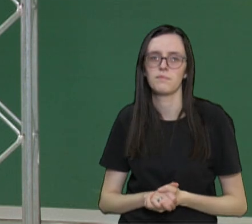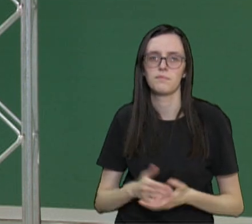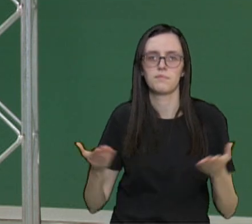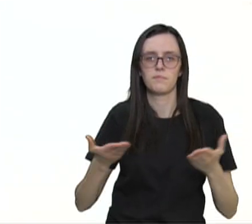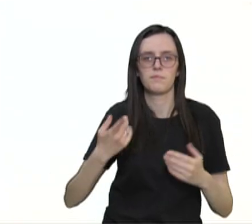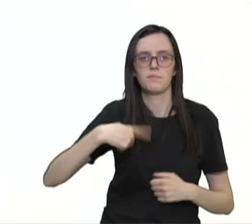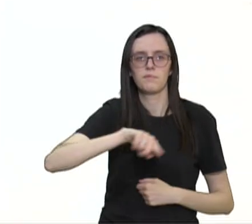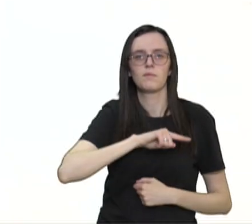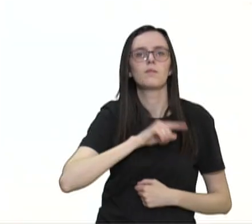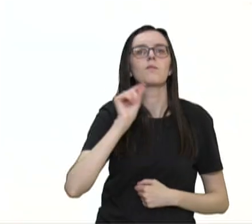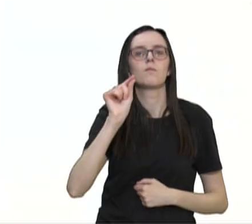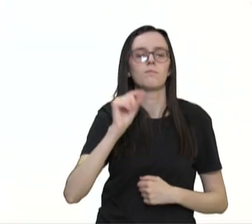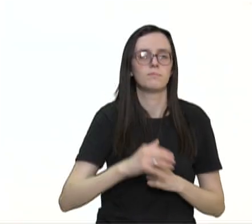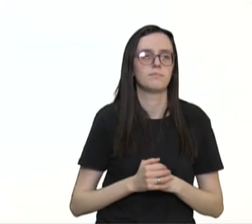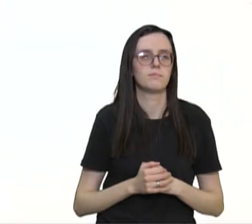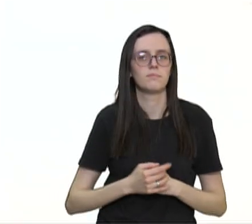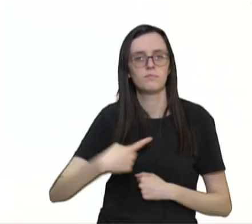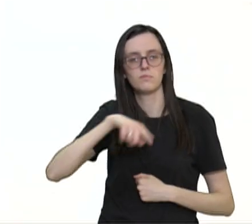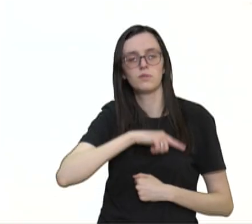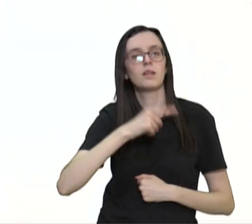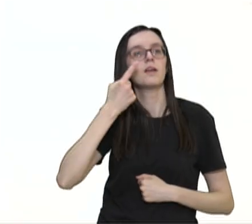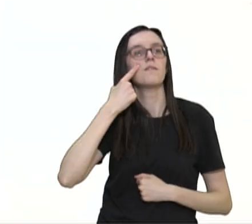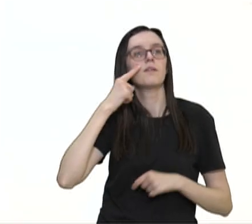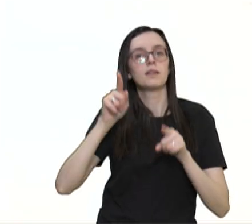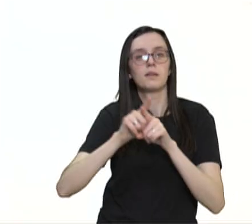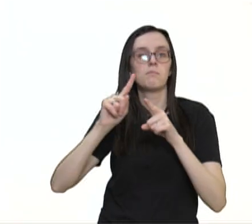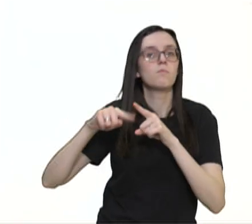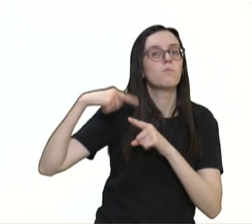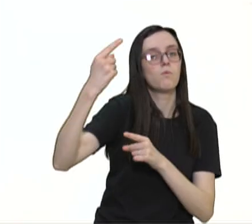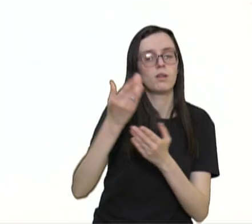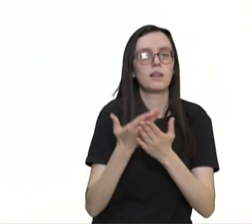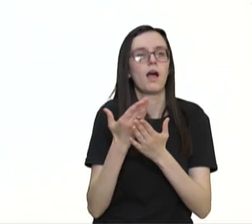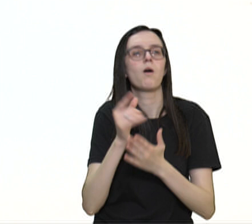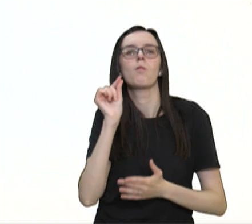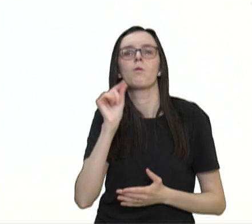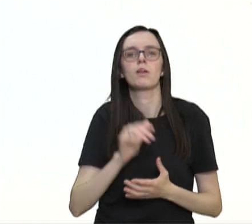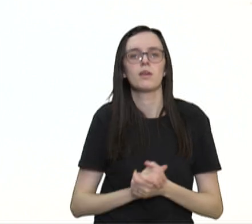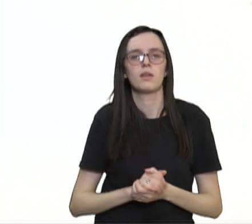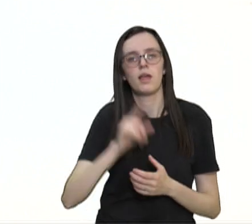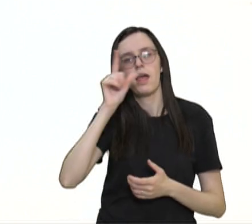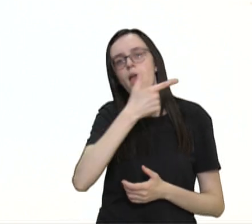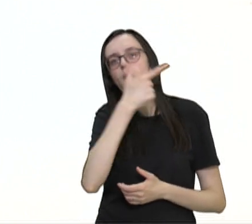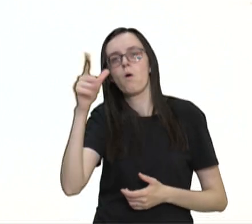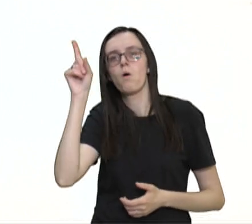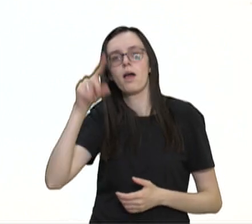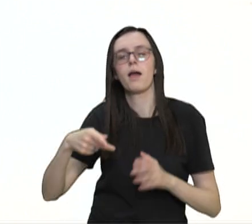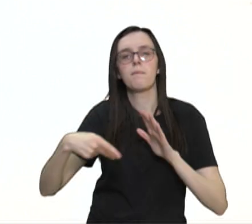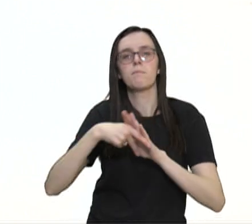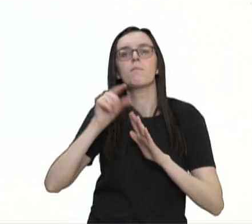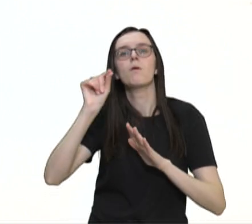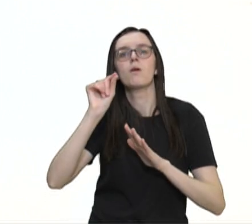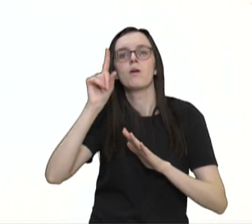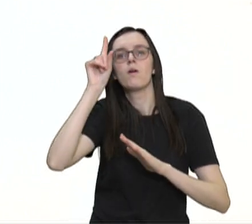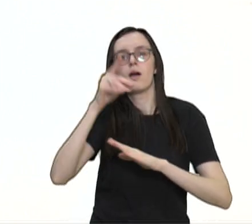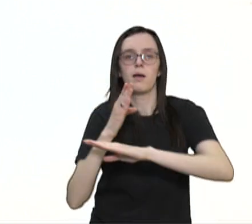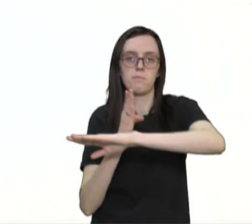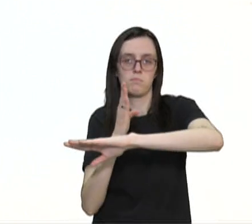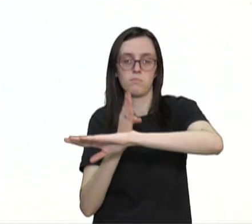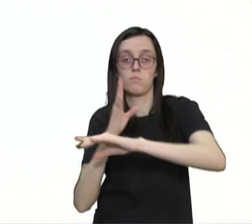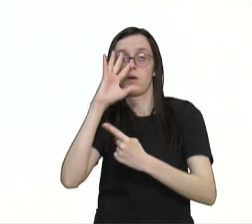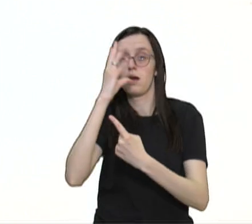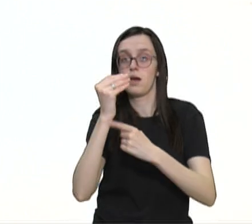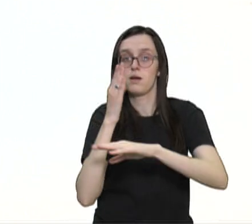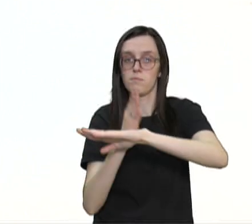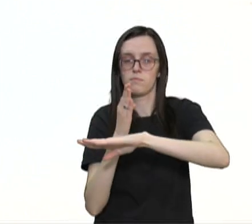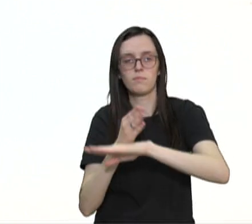agora, tá? Que a gente vai ver posteriormente em outras aulas, que é a arte moderna. Expressionismo, fauvismo,